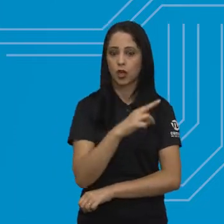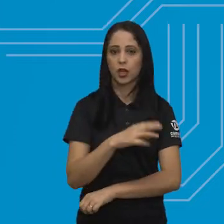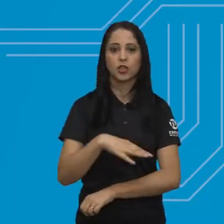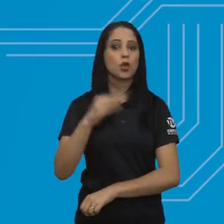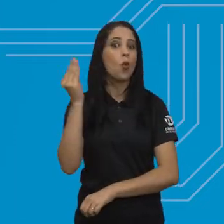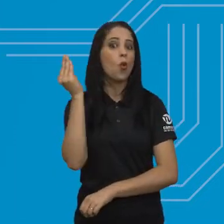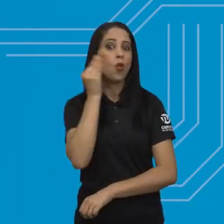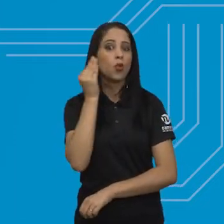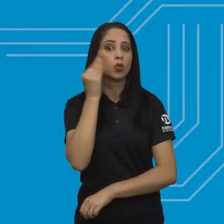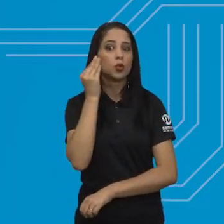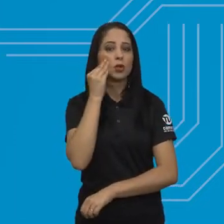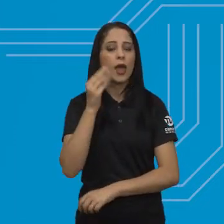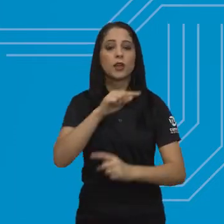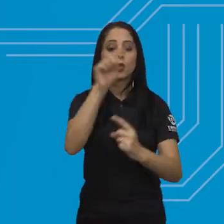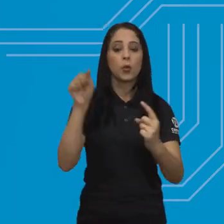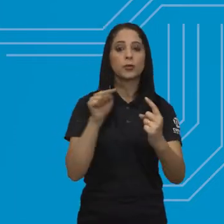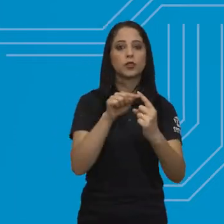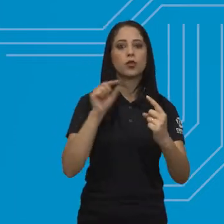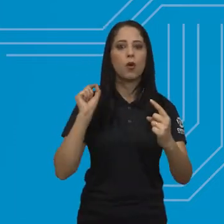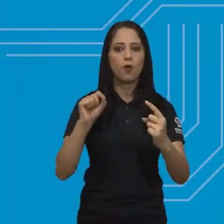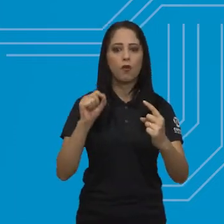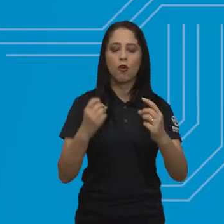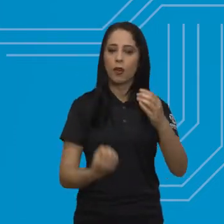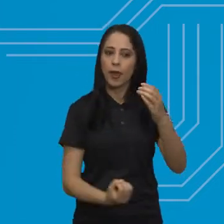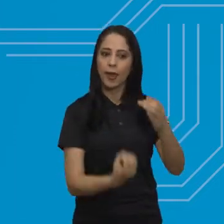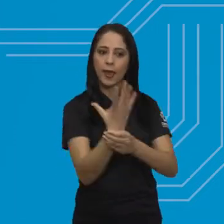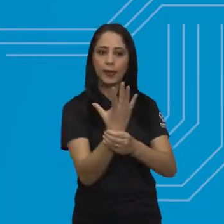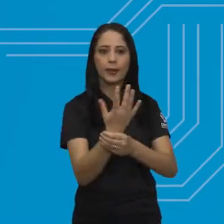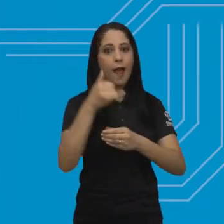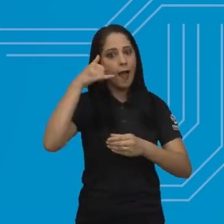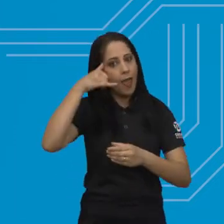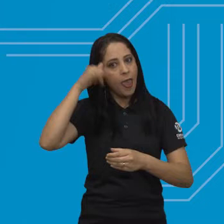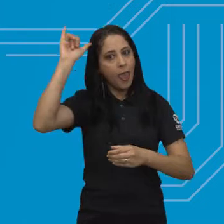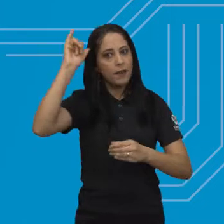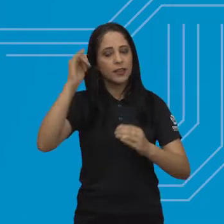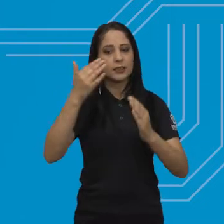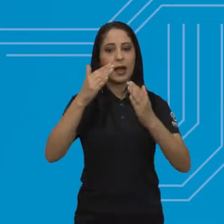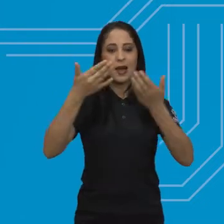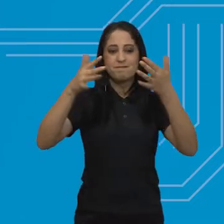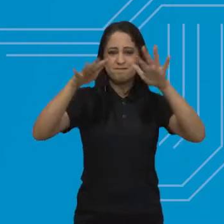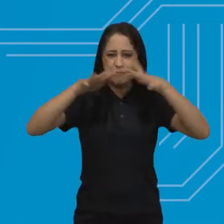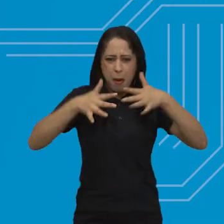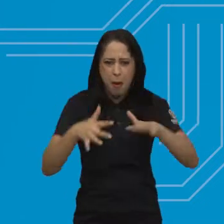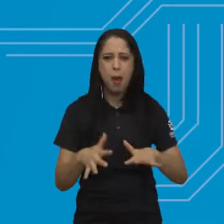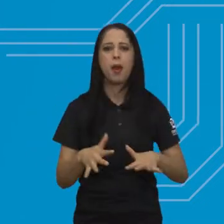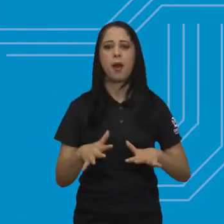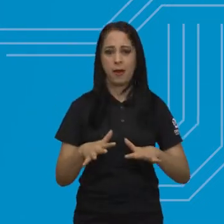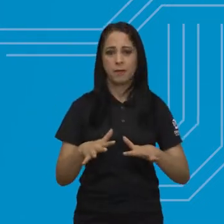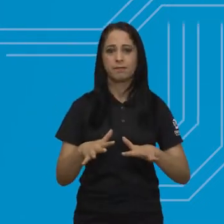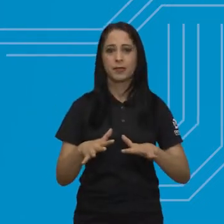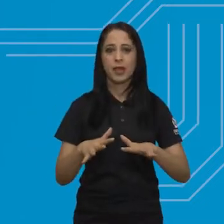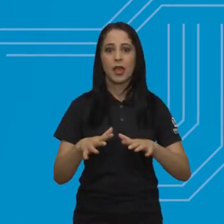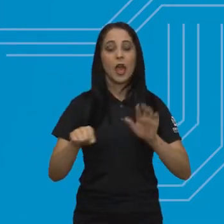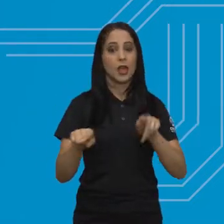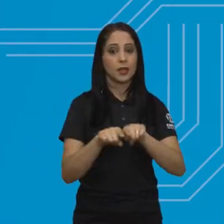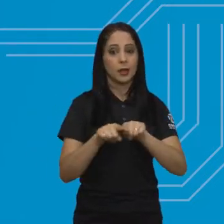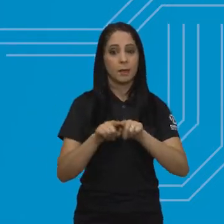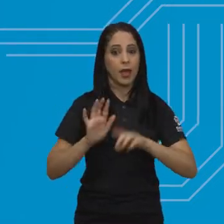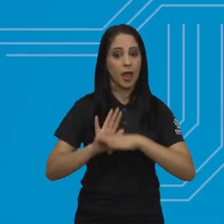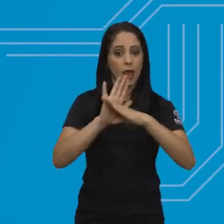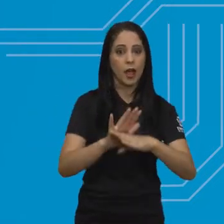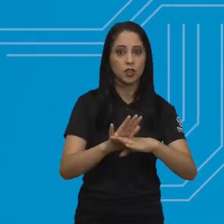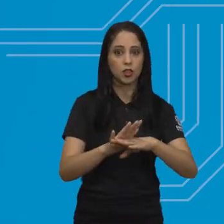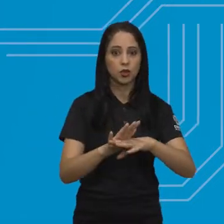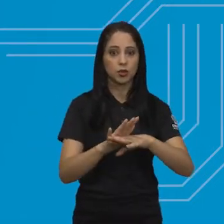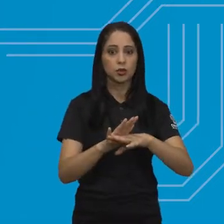os testes vão servir para a construção de um plano de contingência com ações preventivas e propostas para aprimorar a